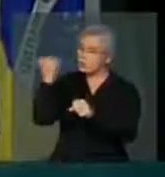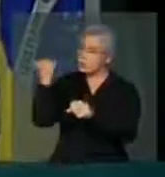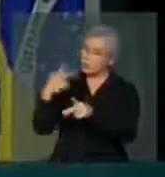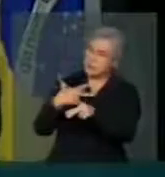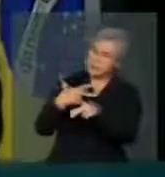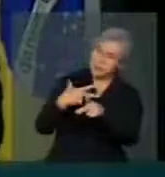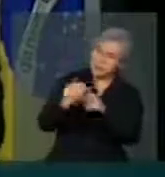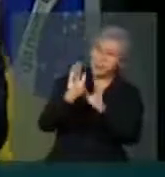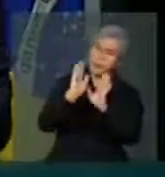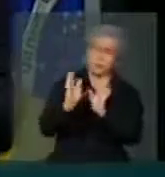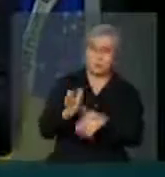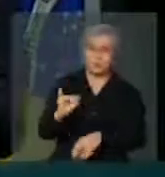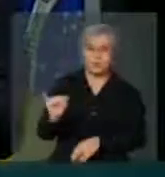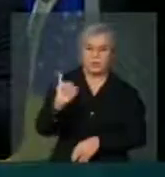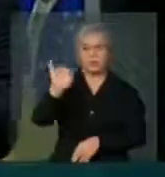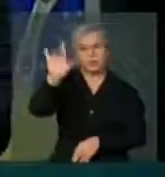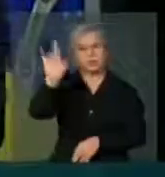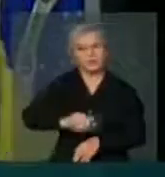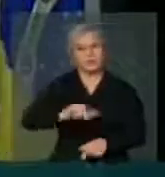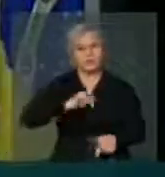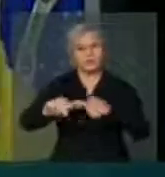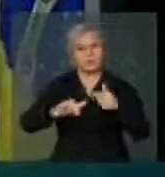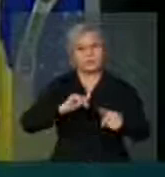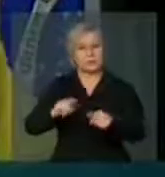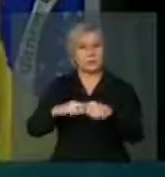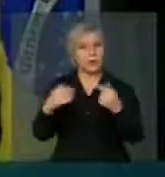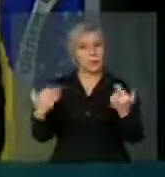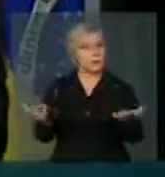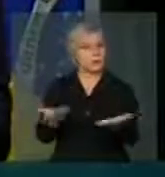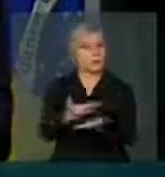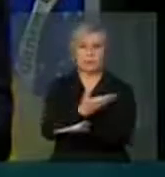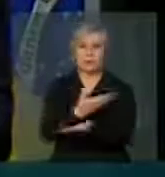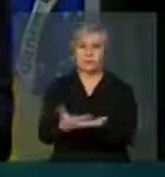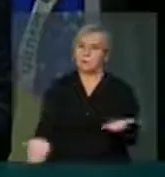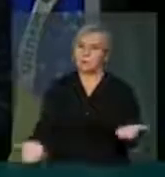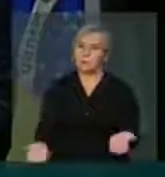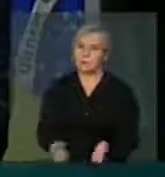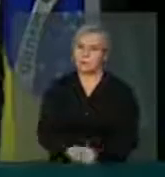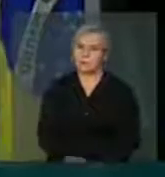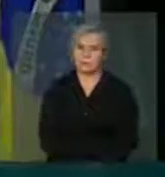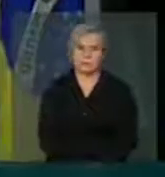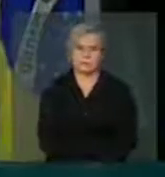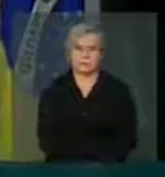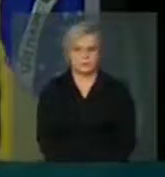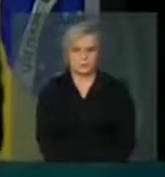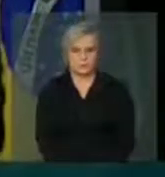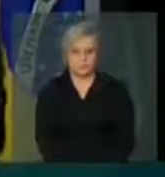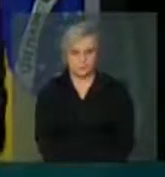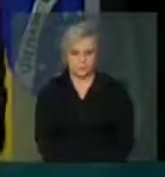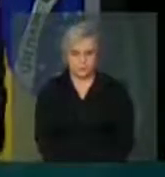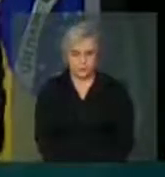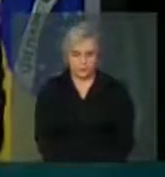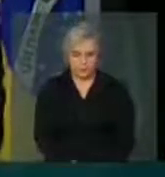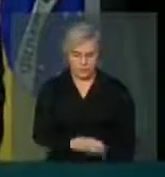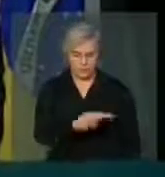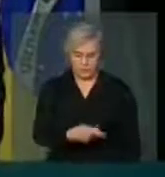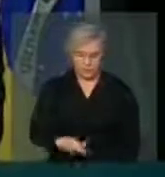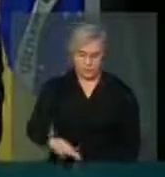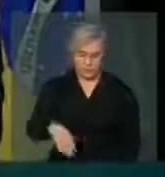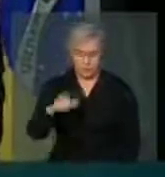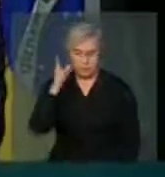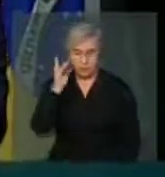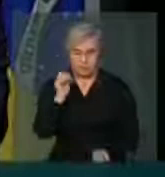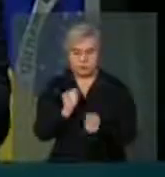décadas, importantes direitos trabalhistas, agora são subtraídos. A presidente, o PT e